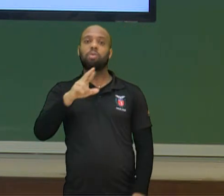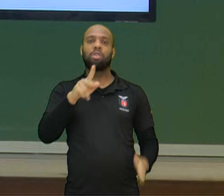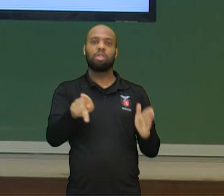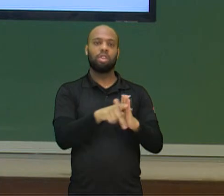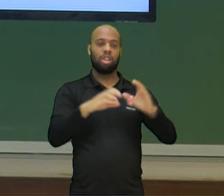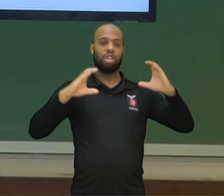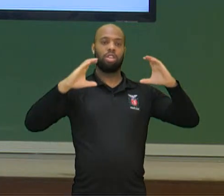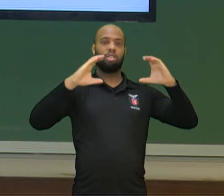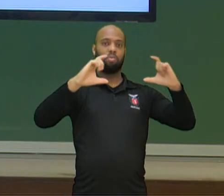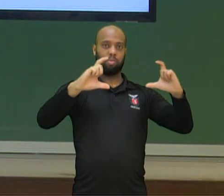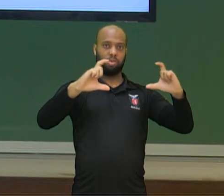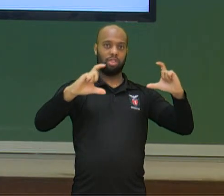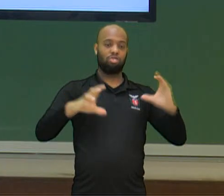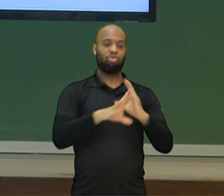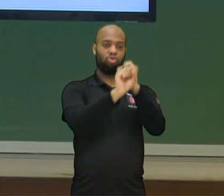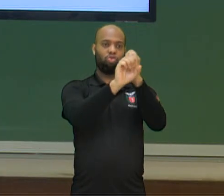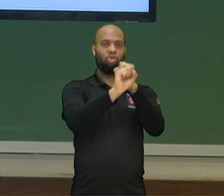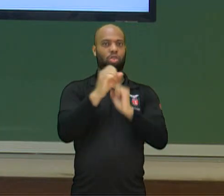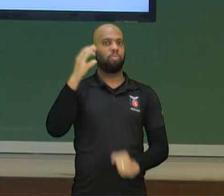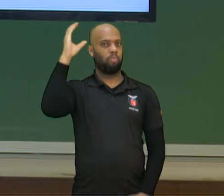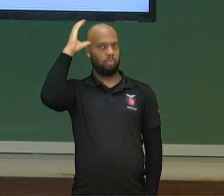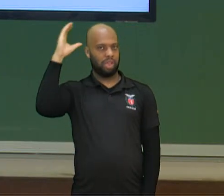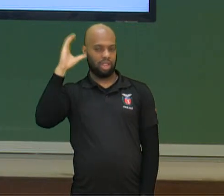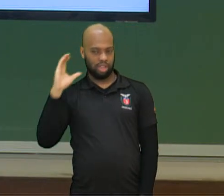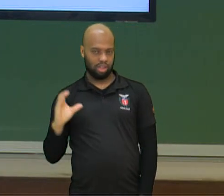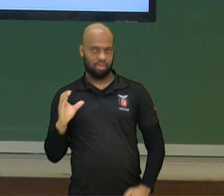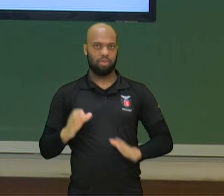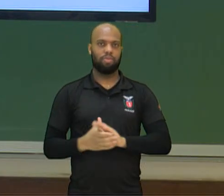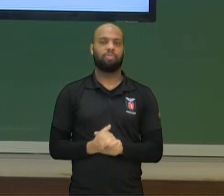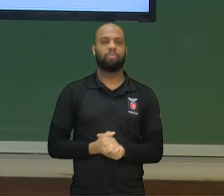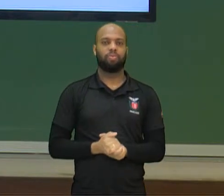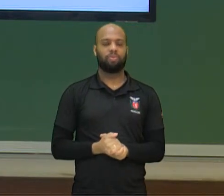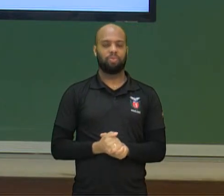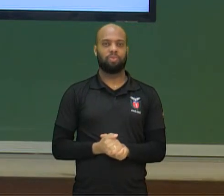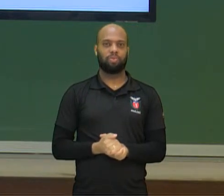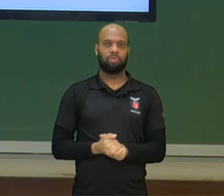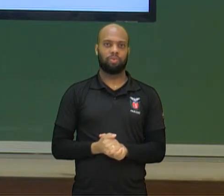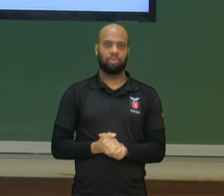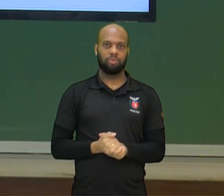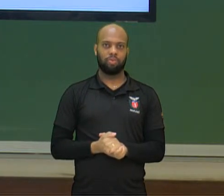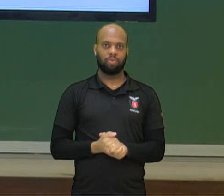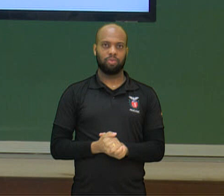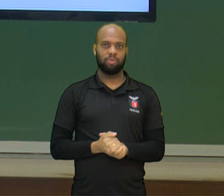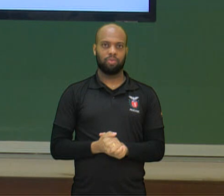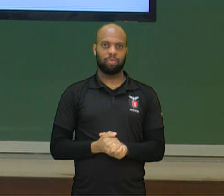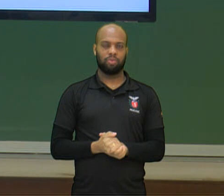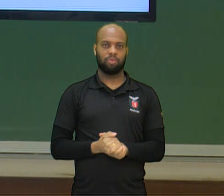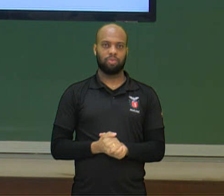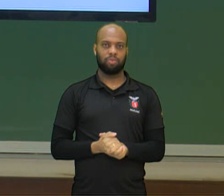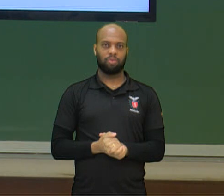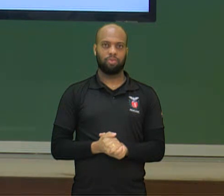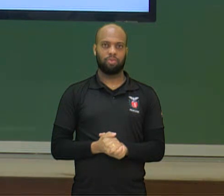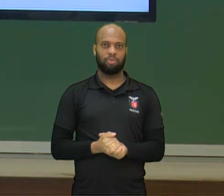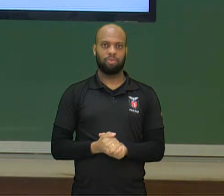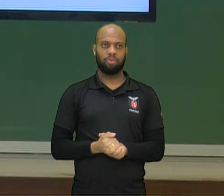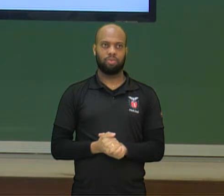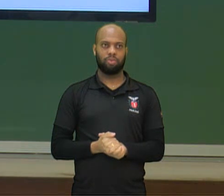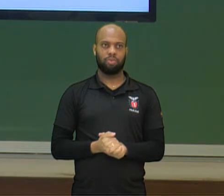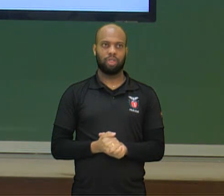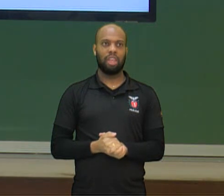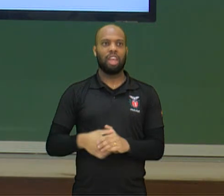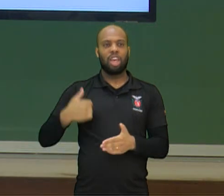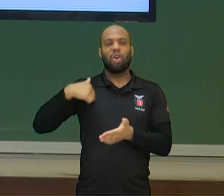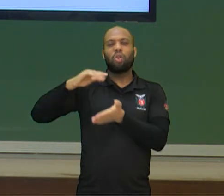mais 270x ao quadrado, mais 405x. A